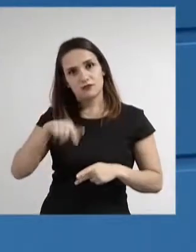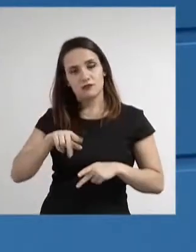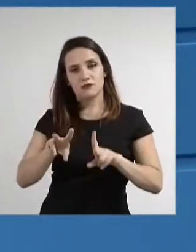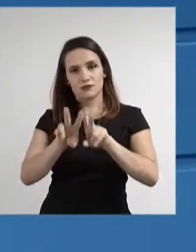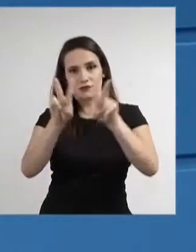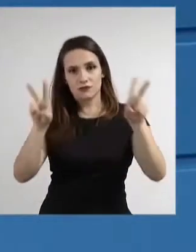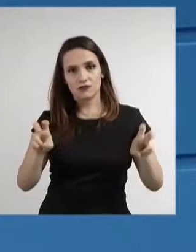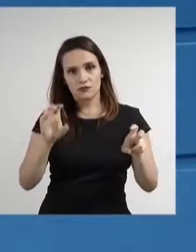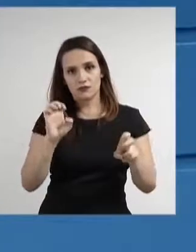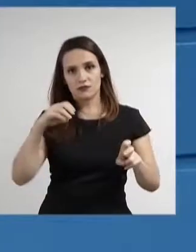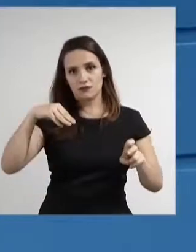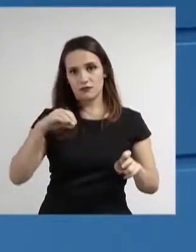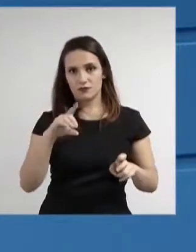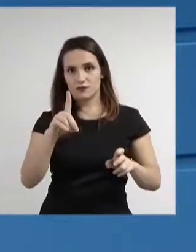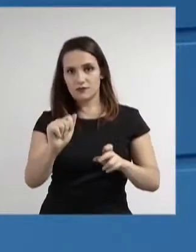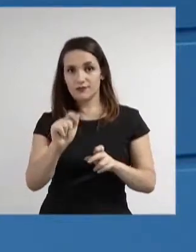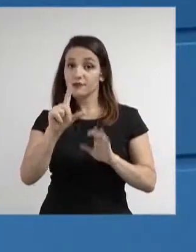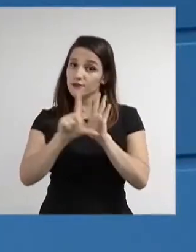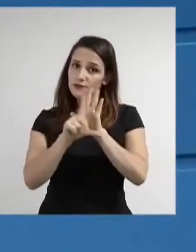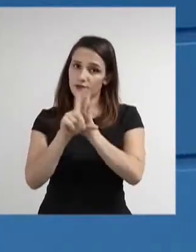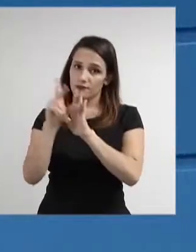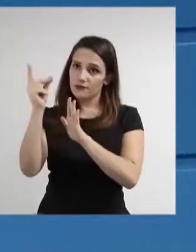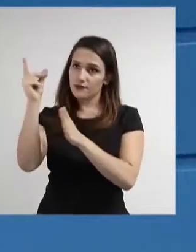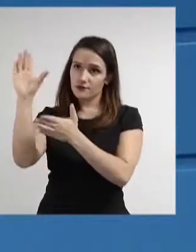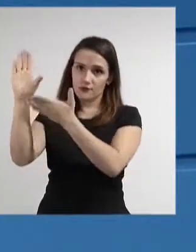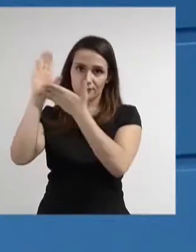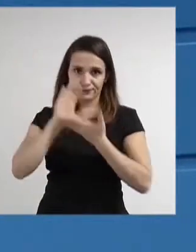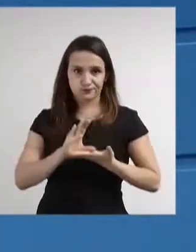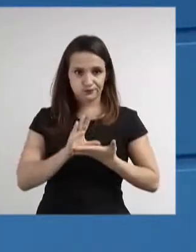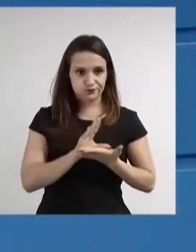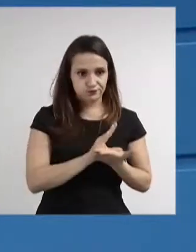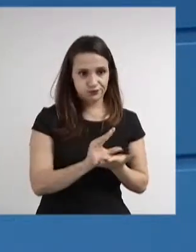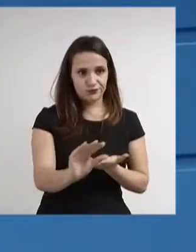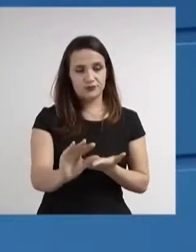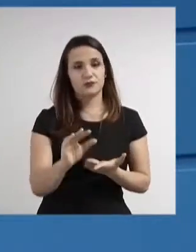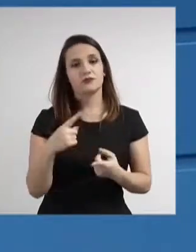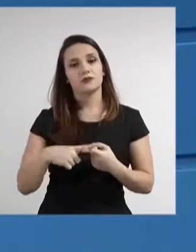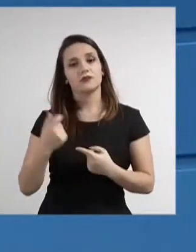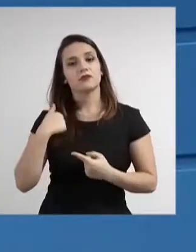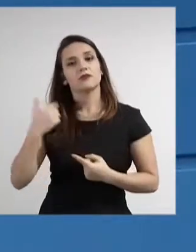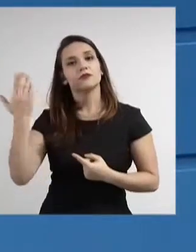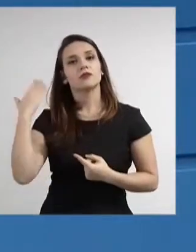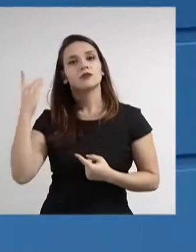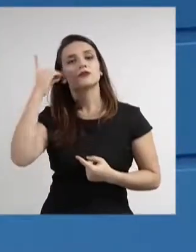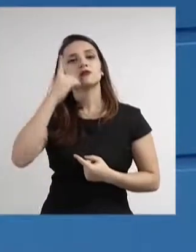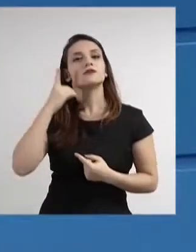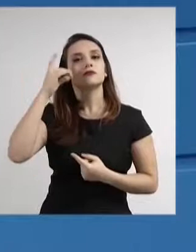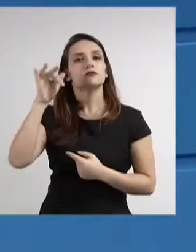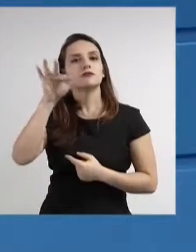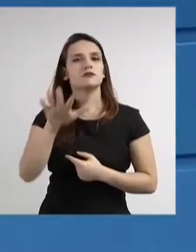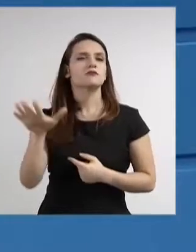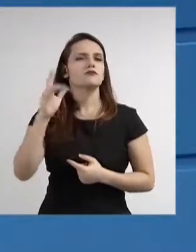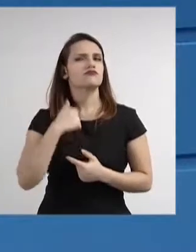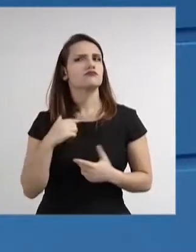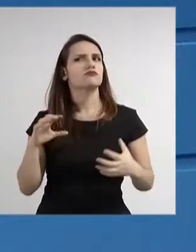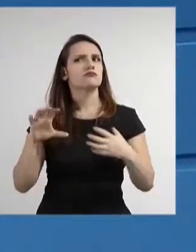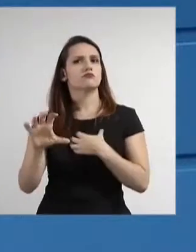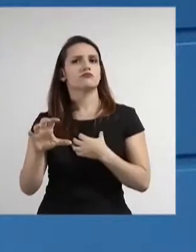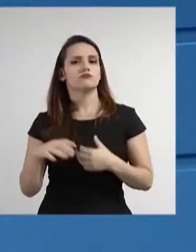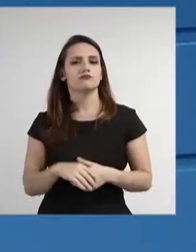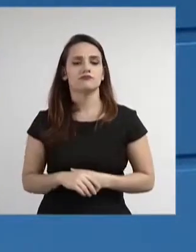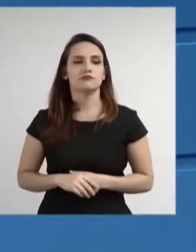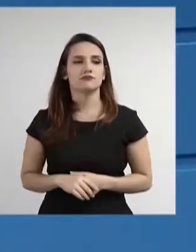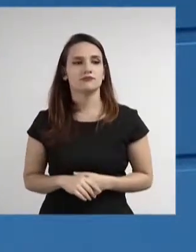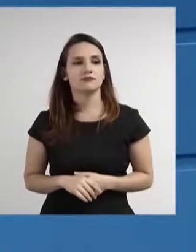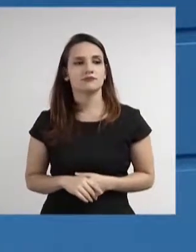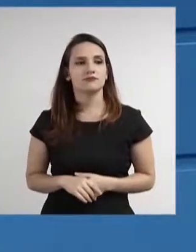emendas parlamentares. Quando atuei como deputado federal, a gente sentia sempre isso.